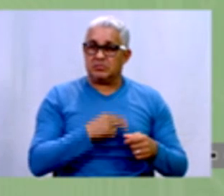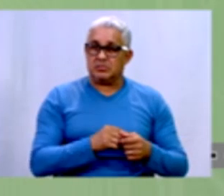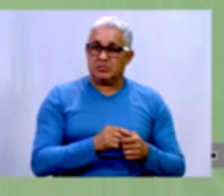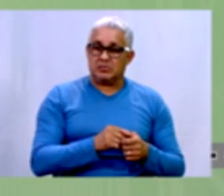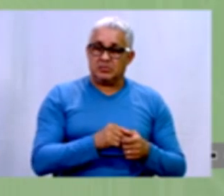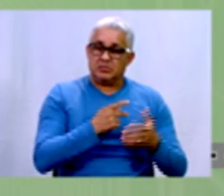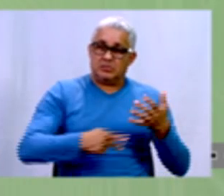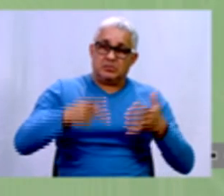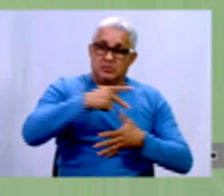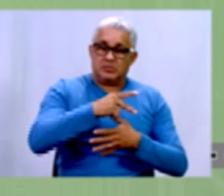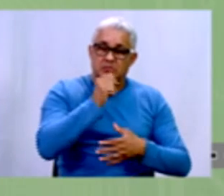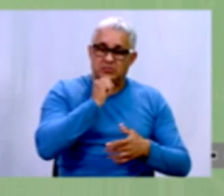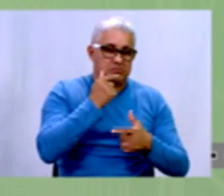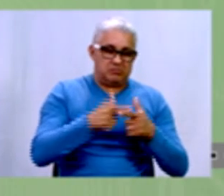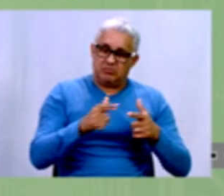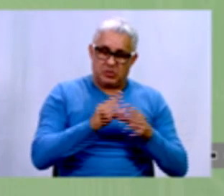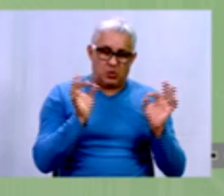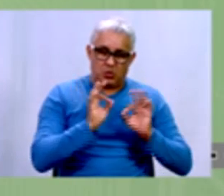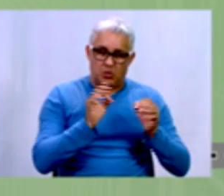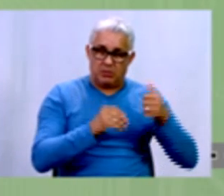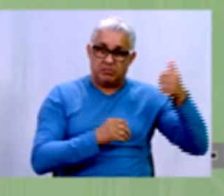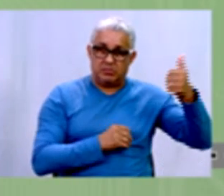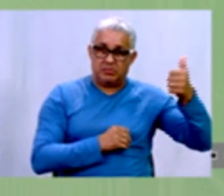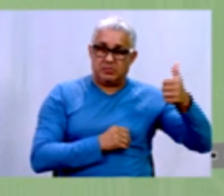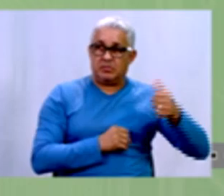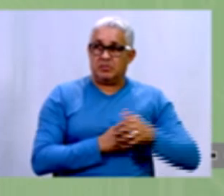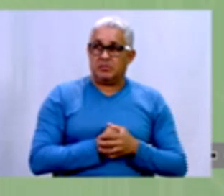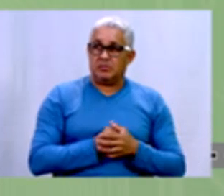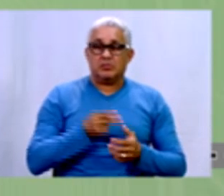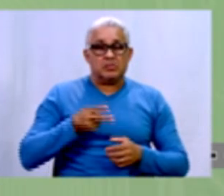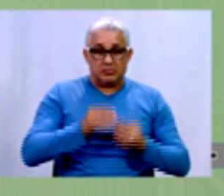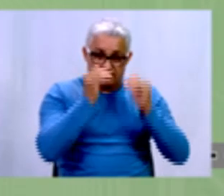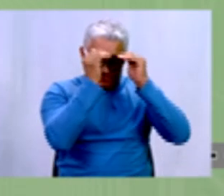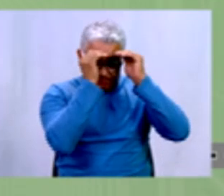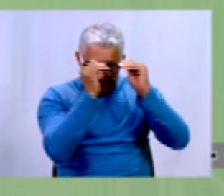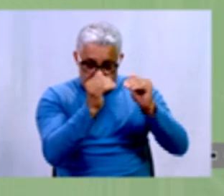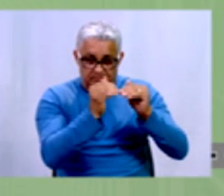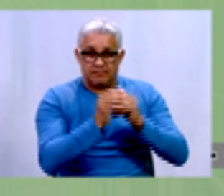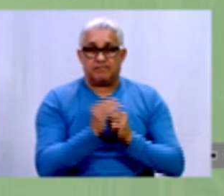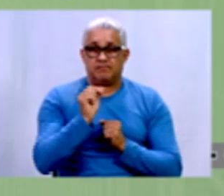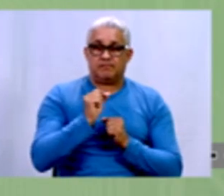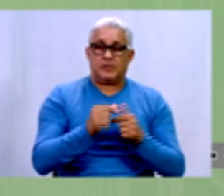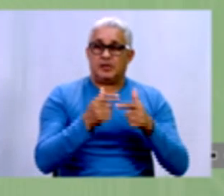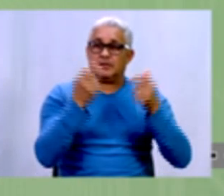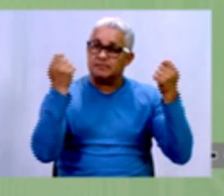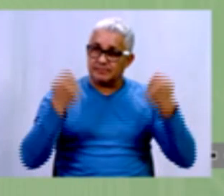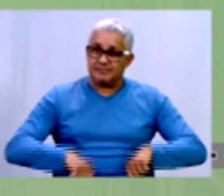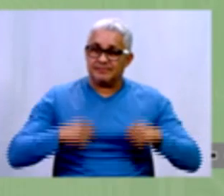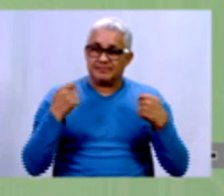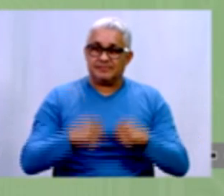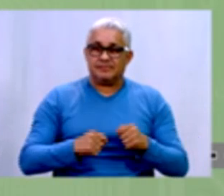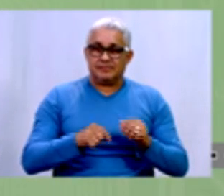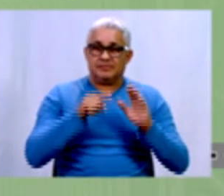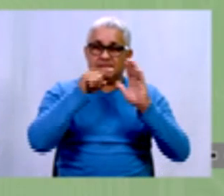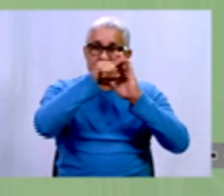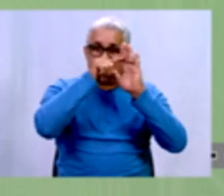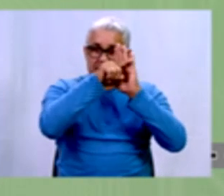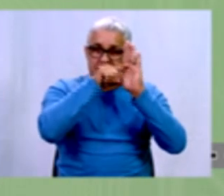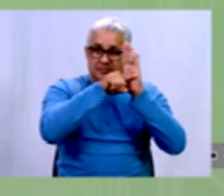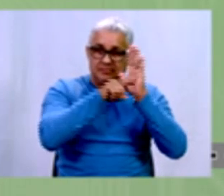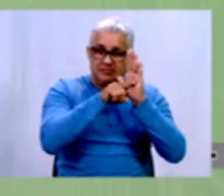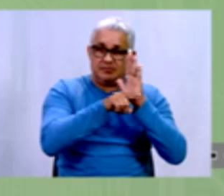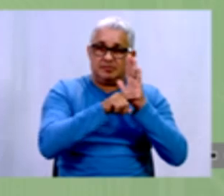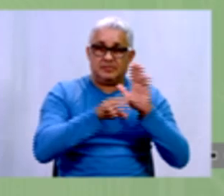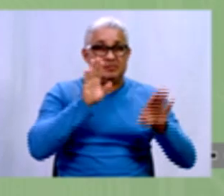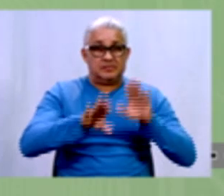prioridade sem problema algum. Claro, sempre respeitando a questão das necessidades de requisitos. Ou seja, muitas vezes